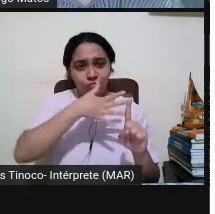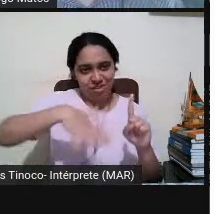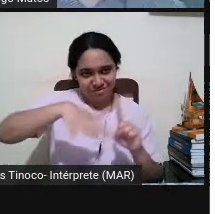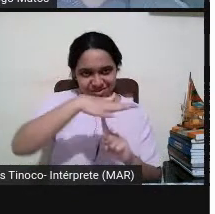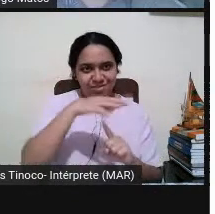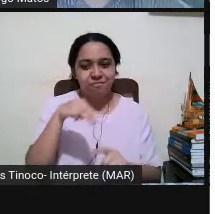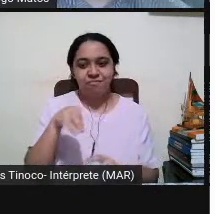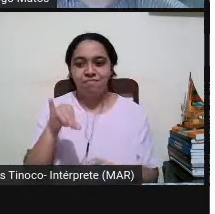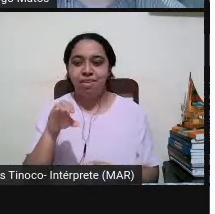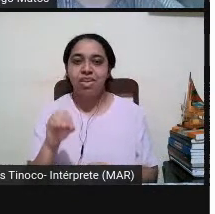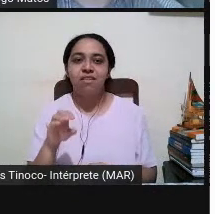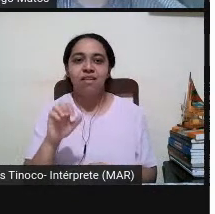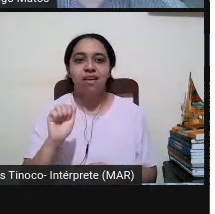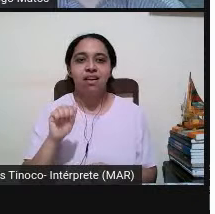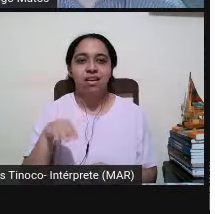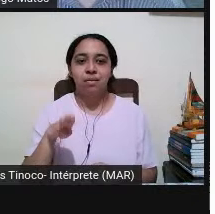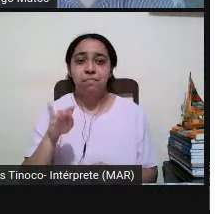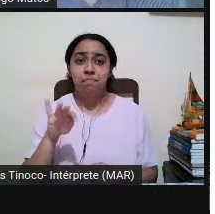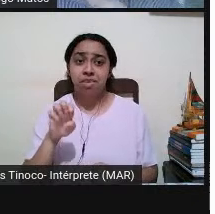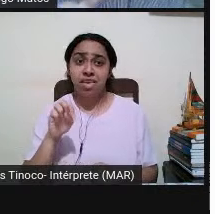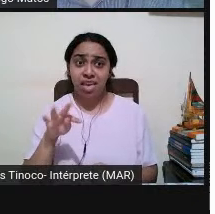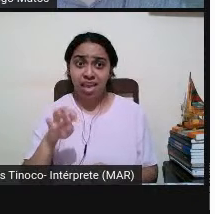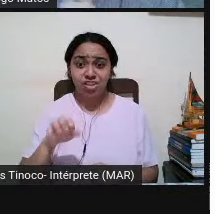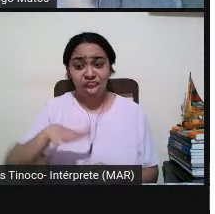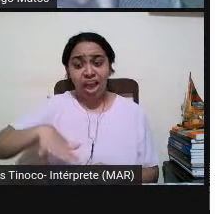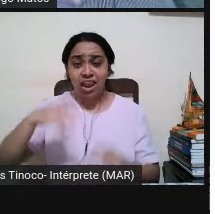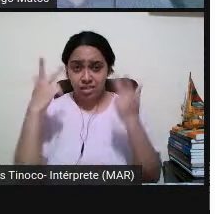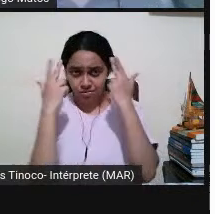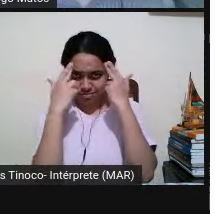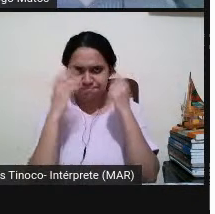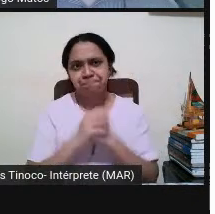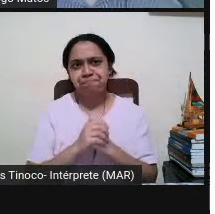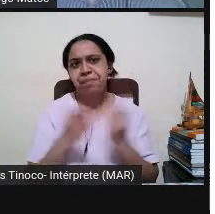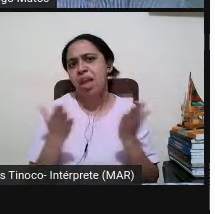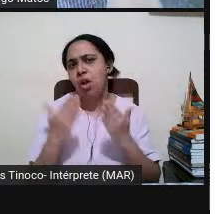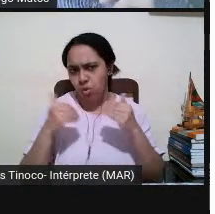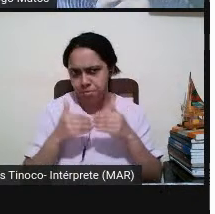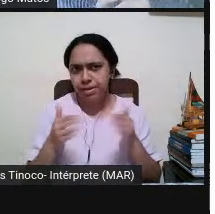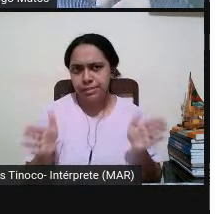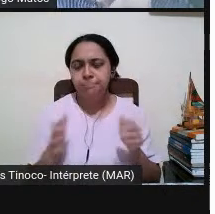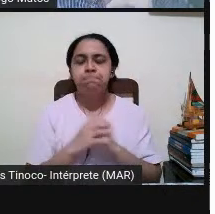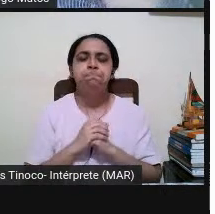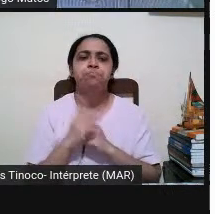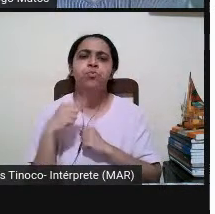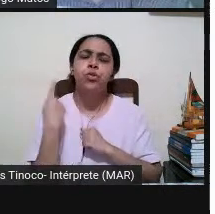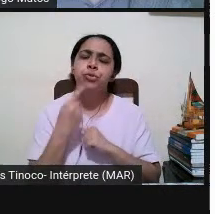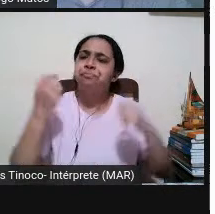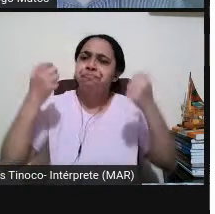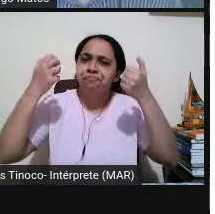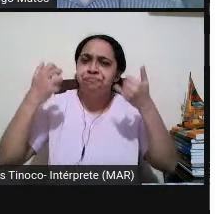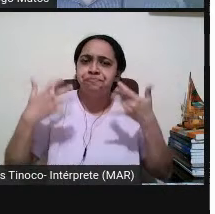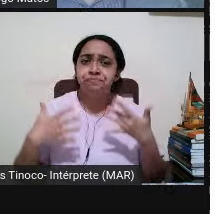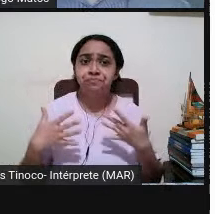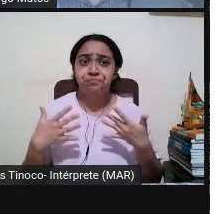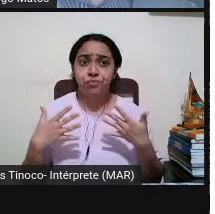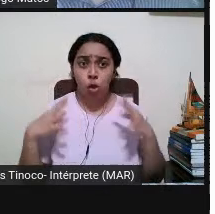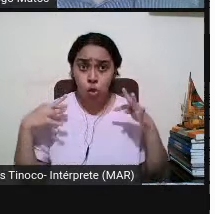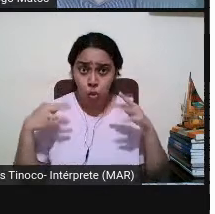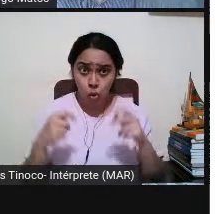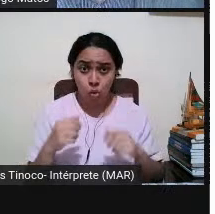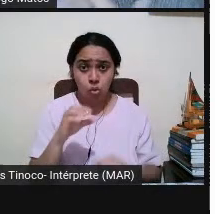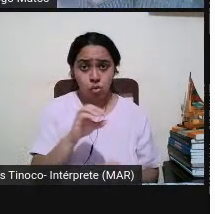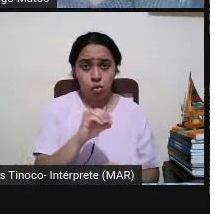da parte natural Então vamos começar já que a gente tá falando que um dos o de